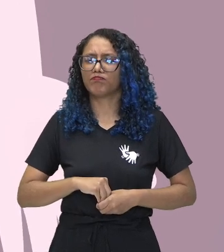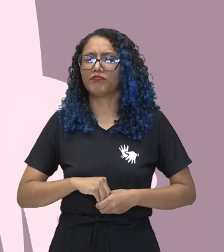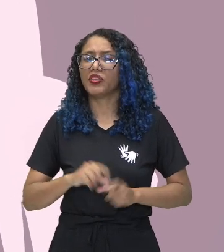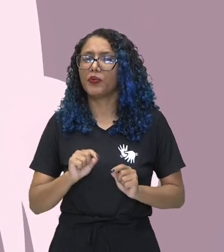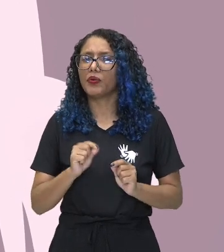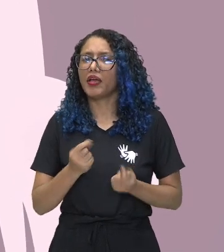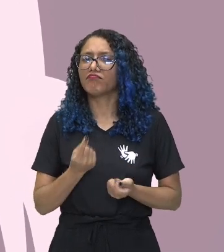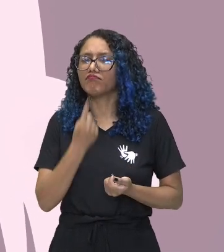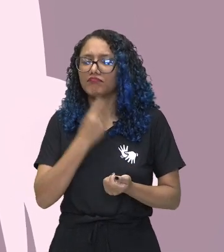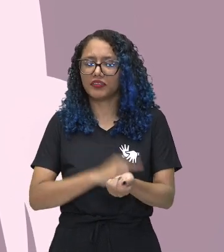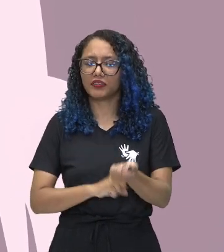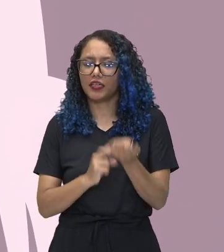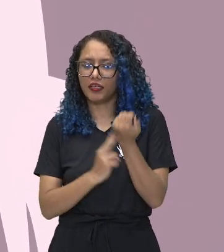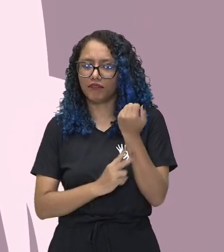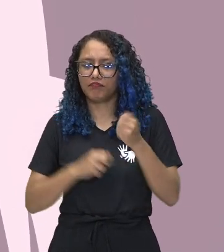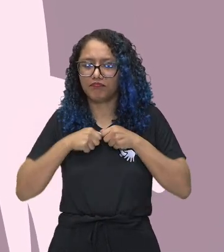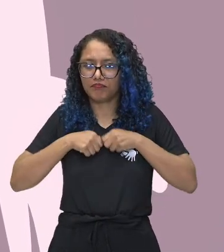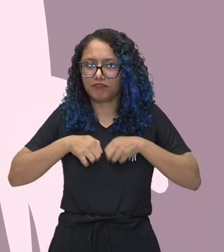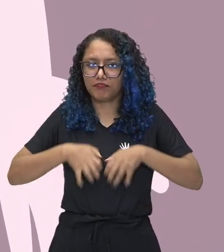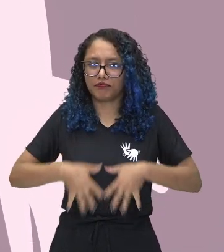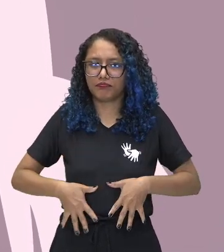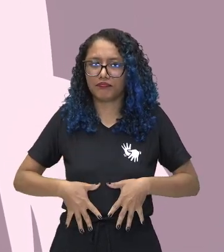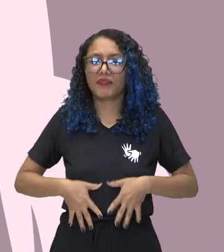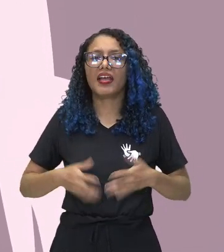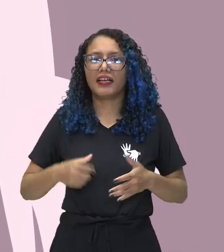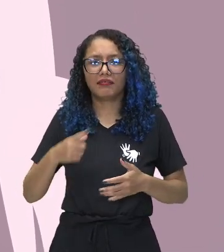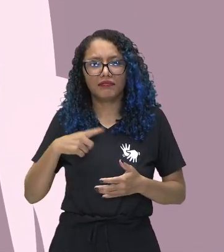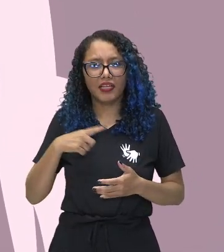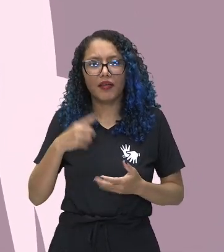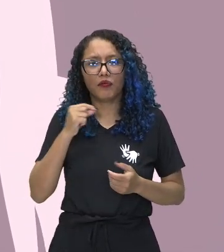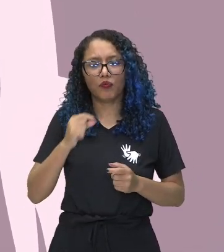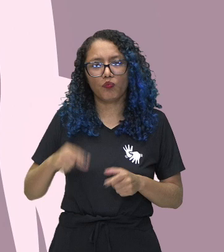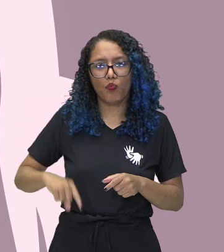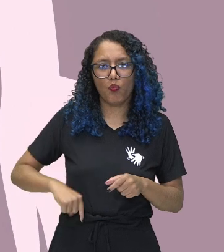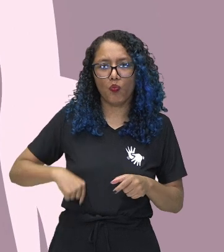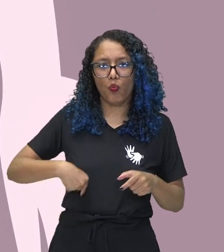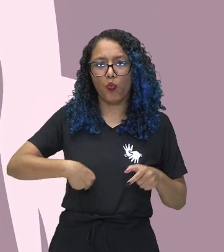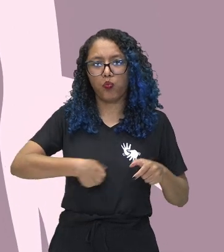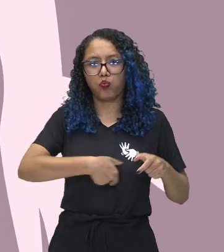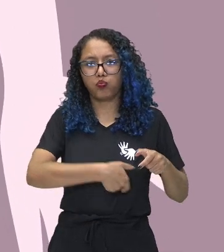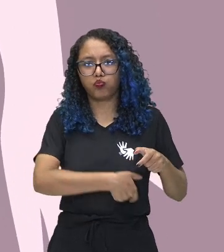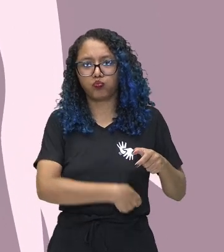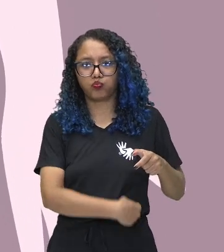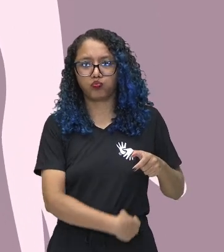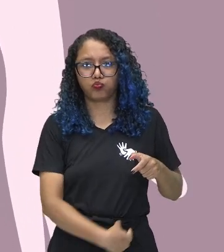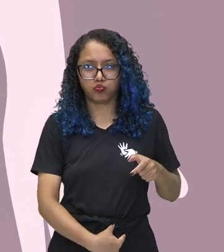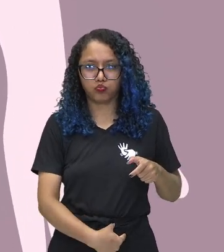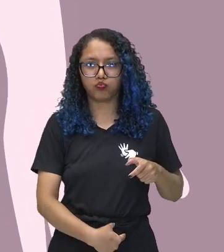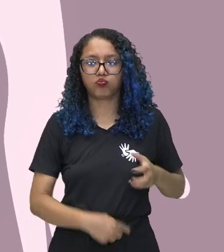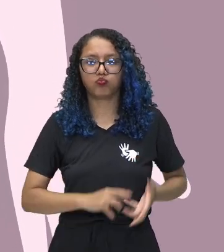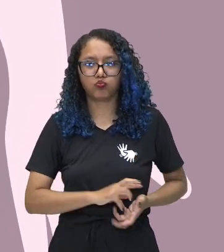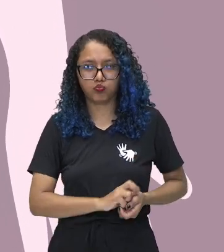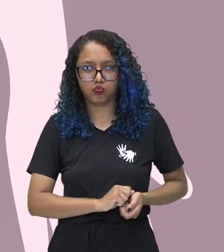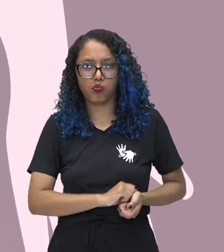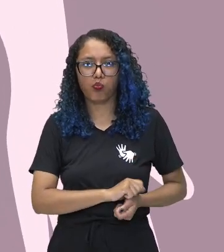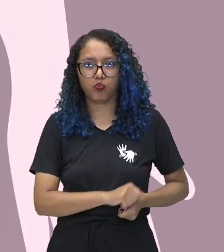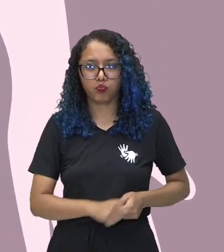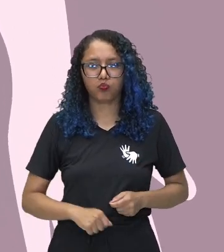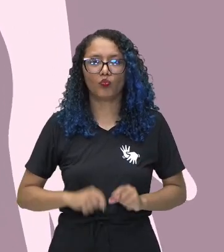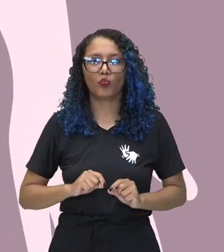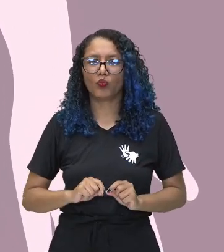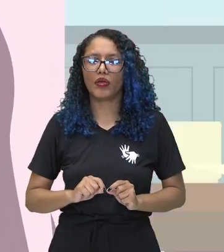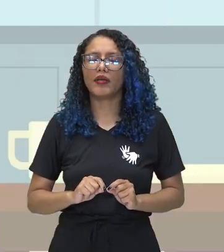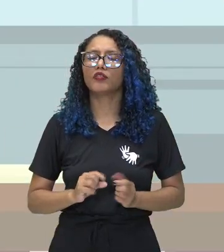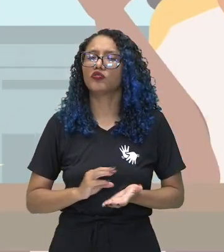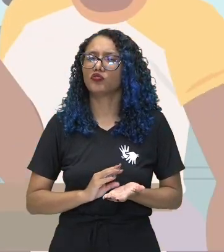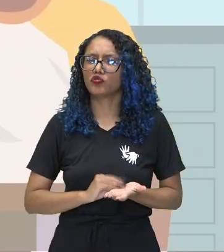O que resta do bolo segue para o intestino grosso, onde a água é absorvida e os resíduos são transformados em fezes.